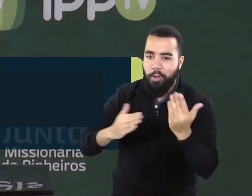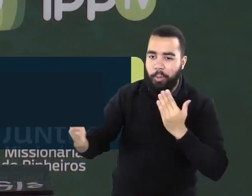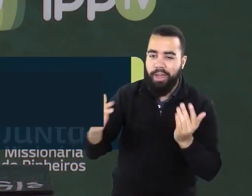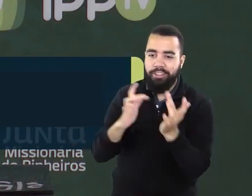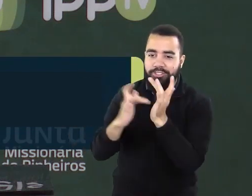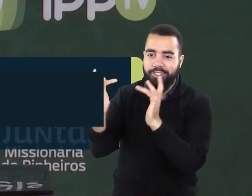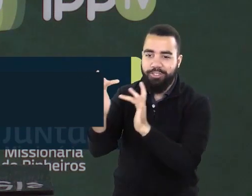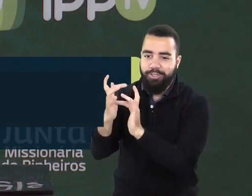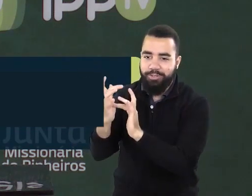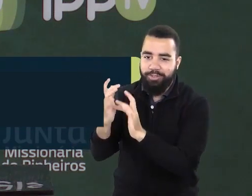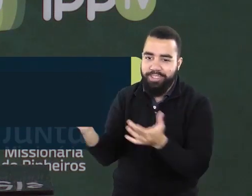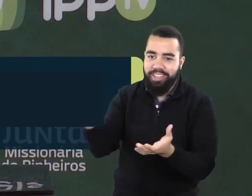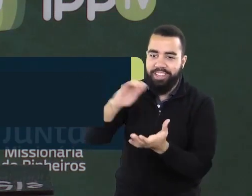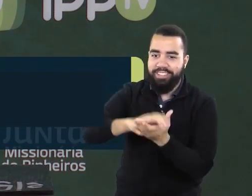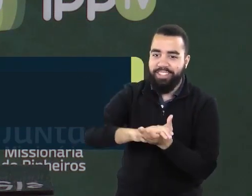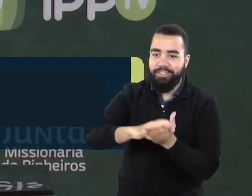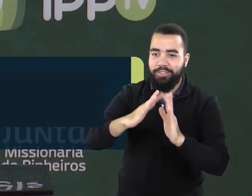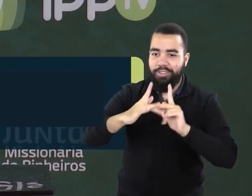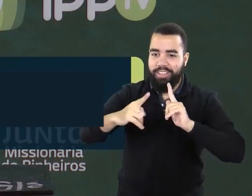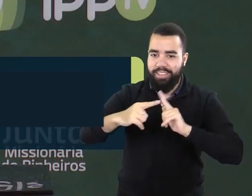mesmo, e a esposa